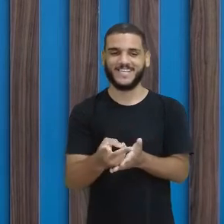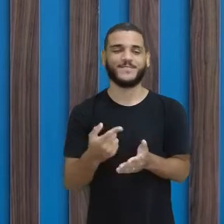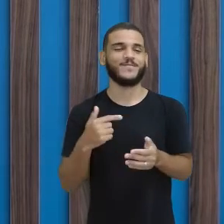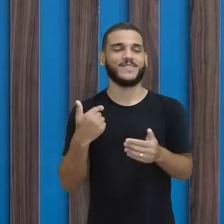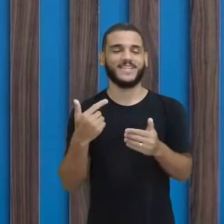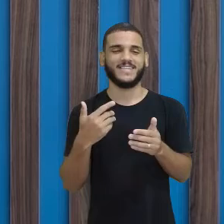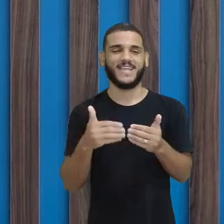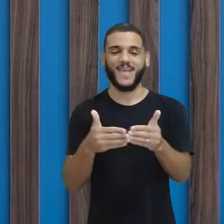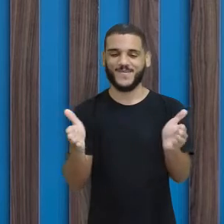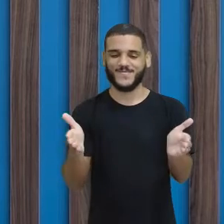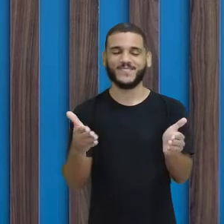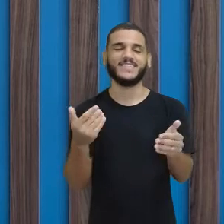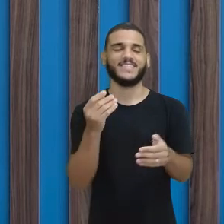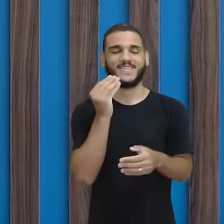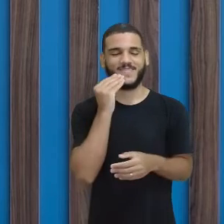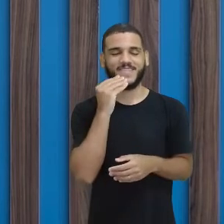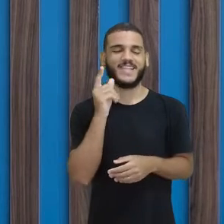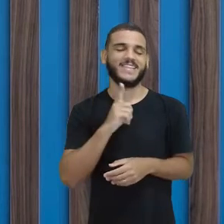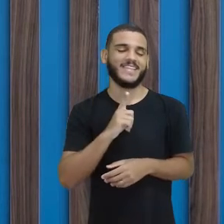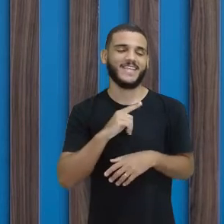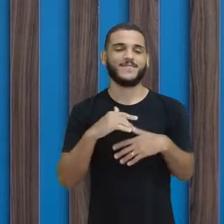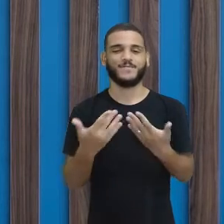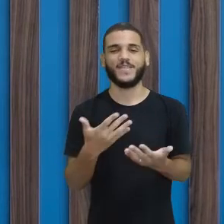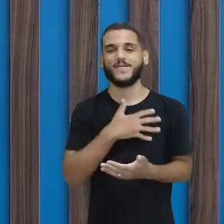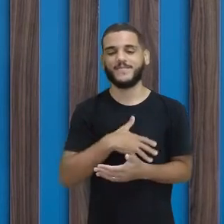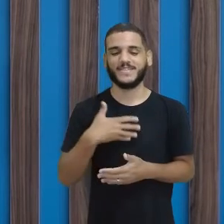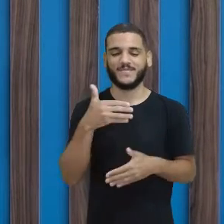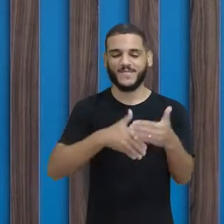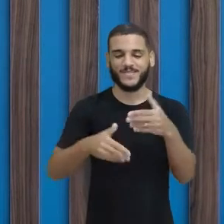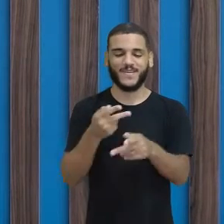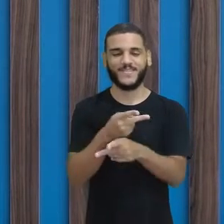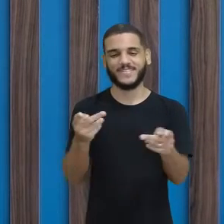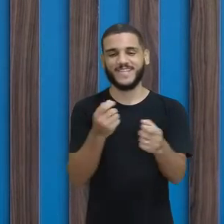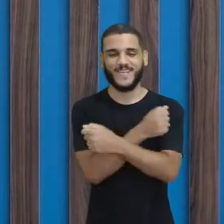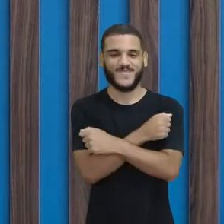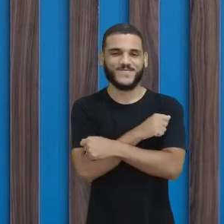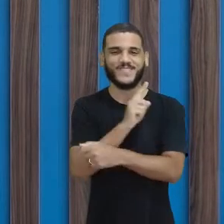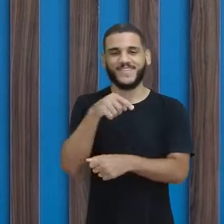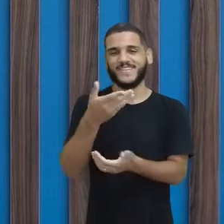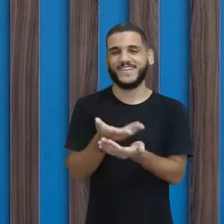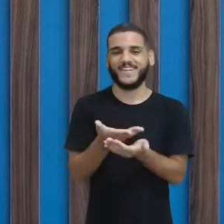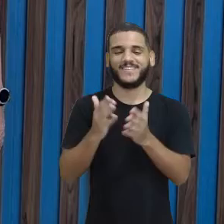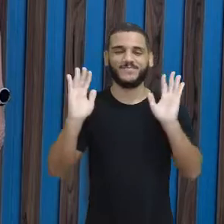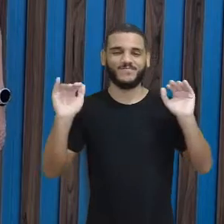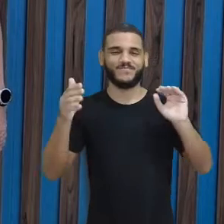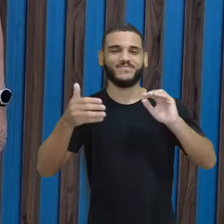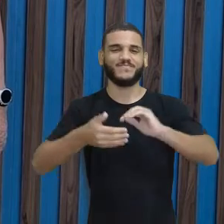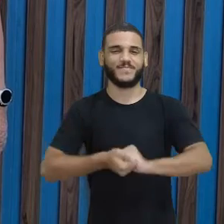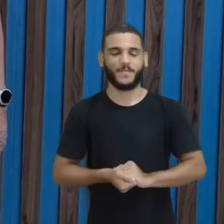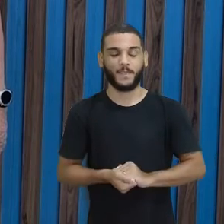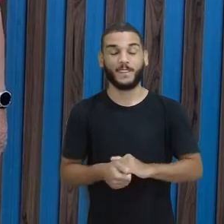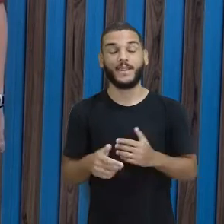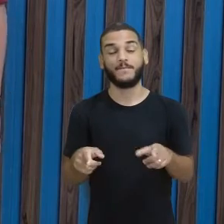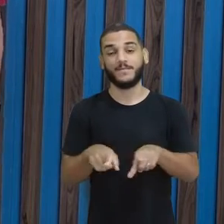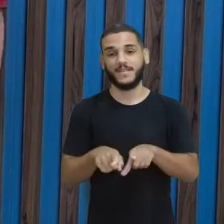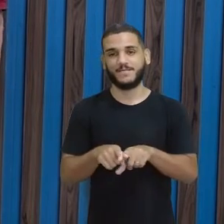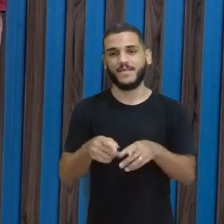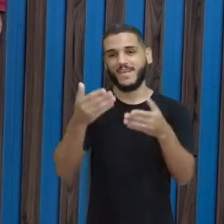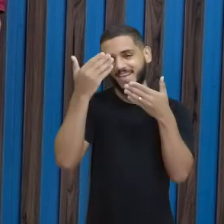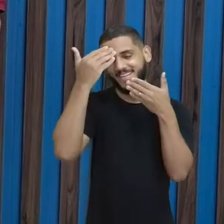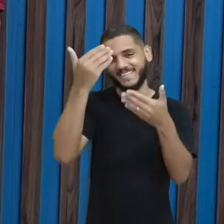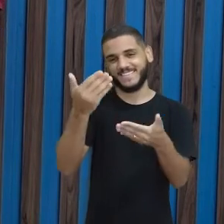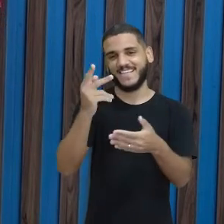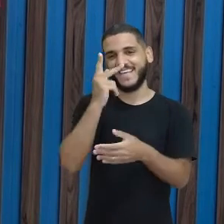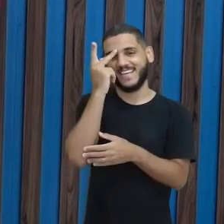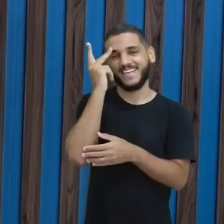portas estão abertas. Pessoal, foi um prazer estar com vocês. Forte abraço. Até a próxima. Tchau, tchau. Eu quero agradecer também a Crisma,